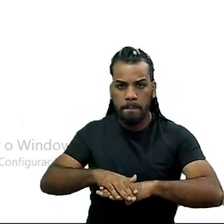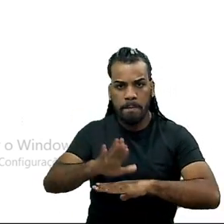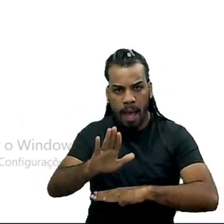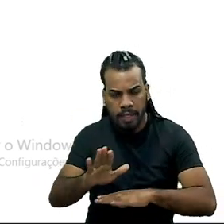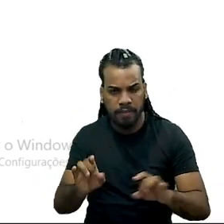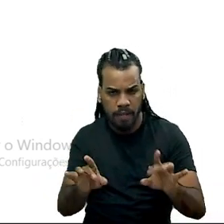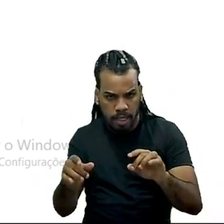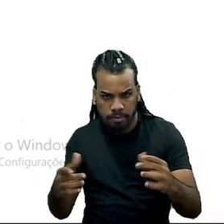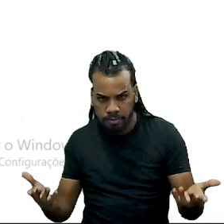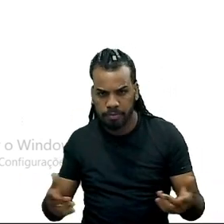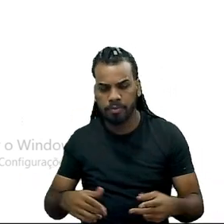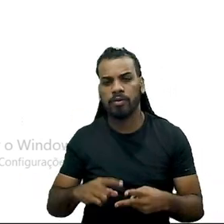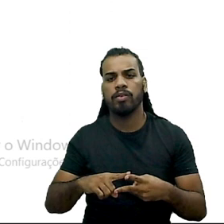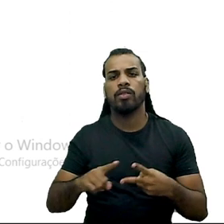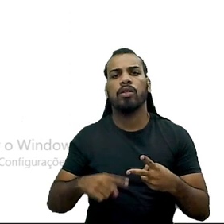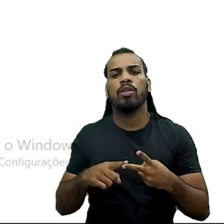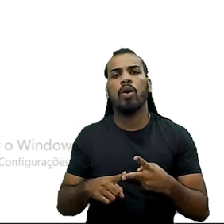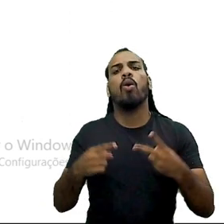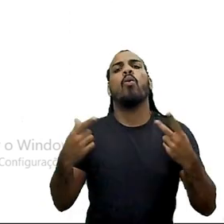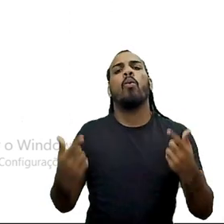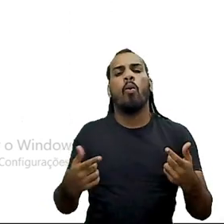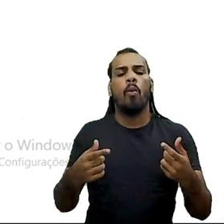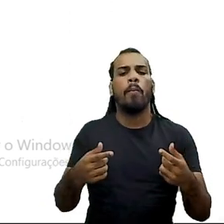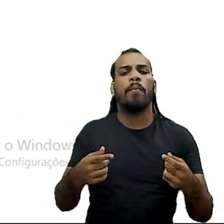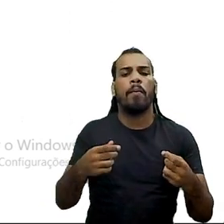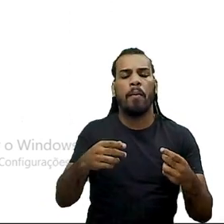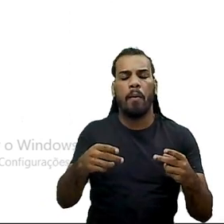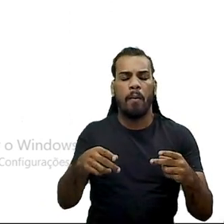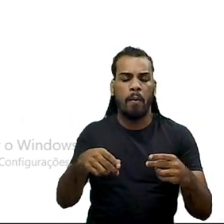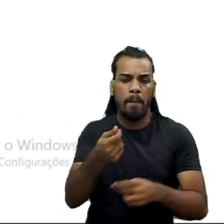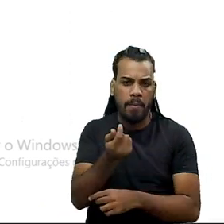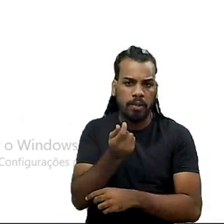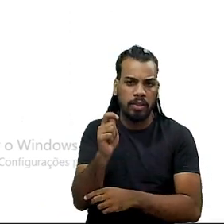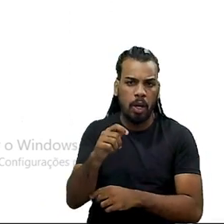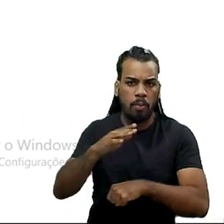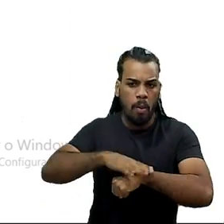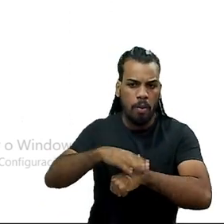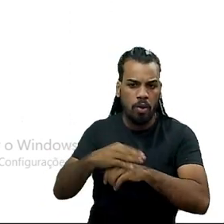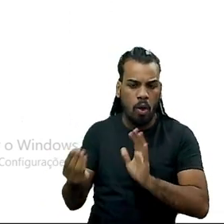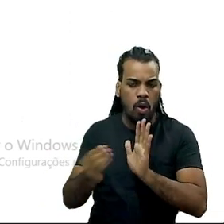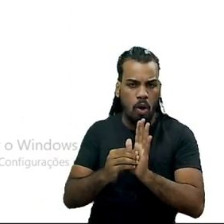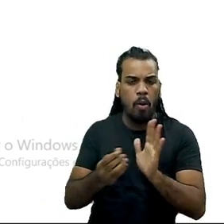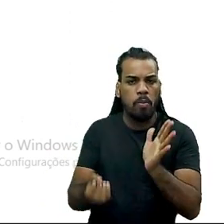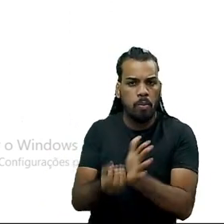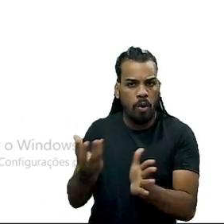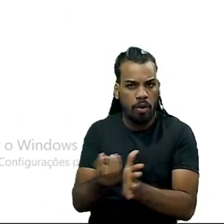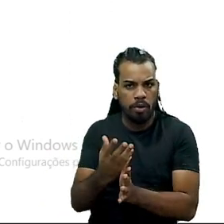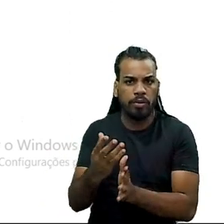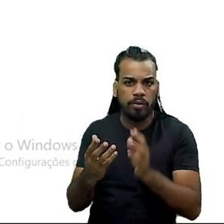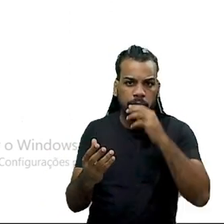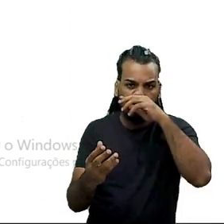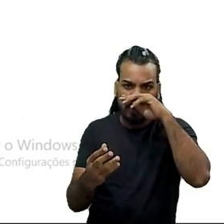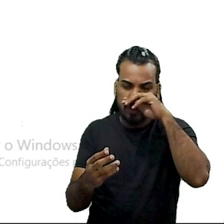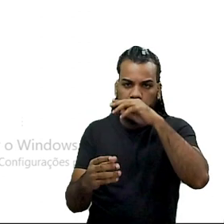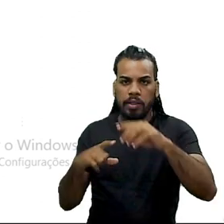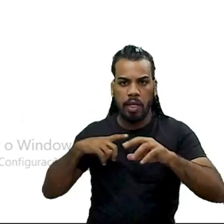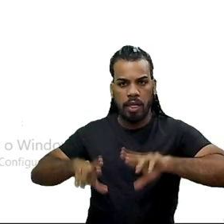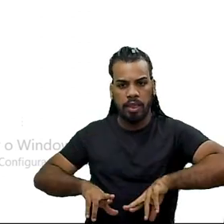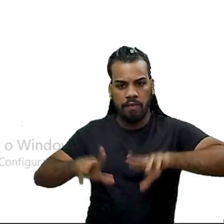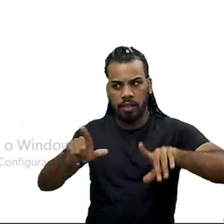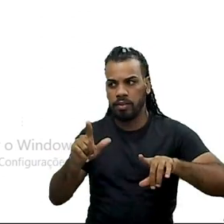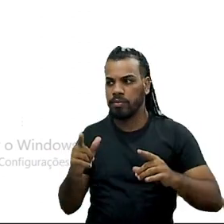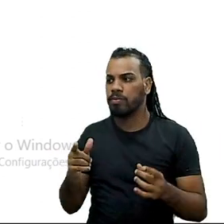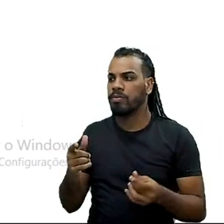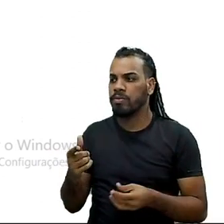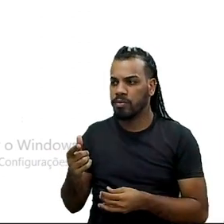de venda e qual o preço mínimo que pode colocar no momento de promoção. Né? A margem é aquela diferença. Quanto ele